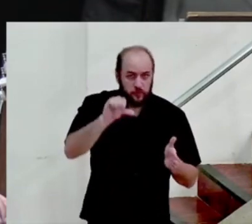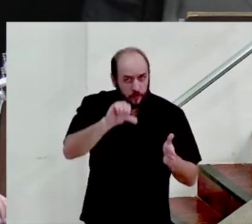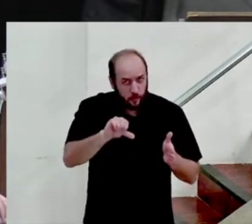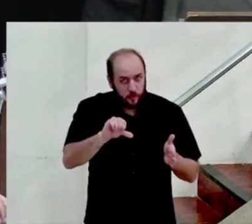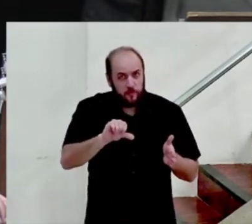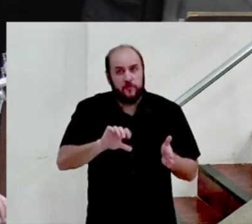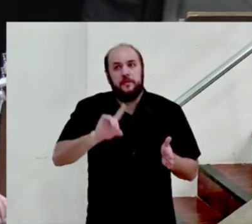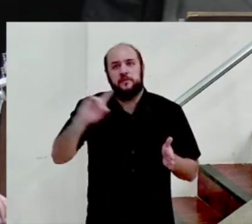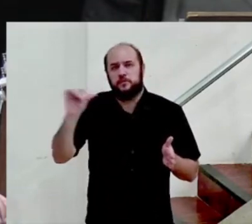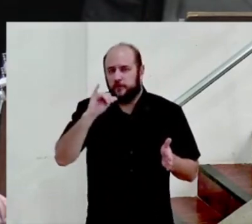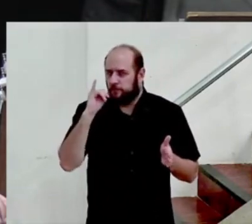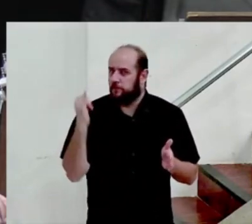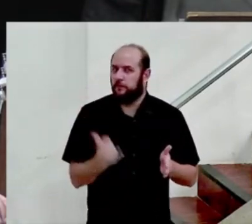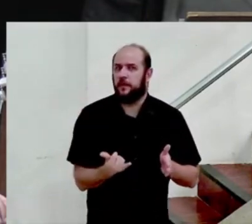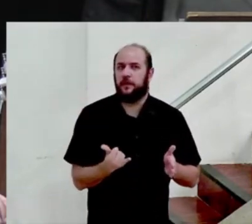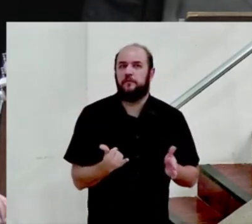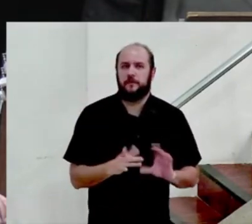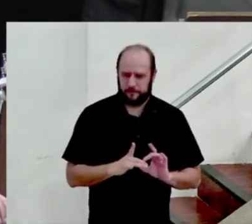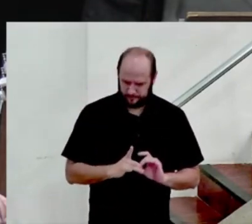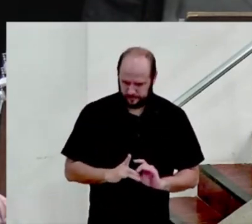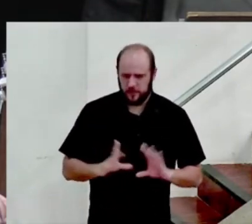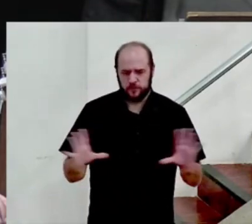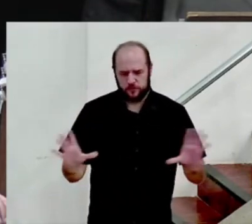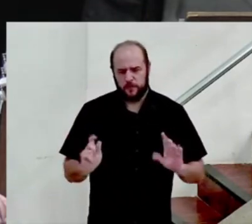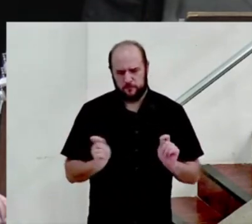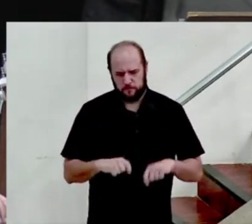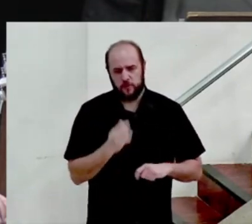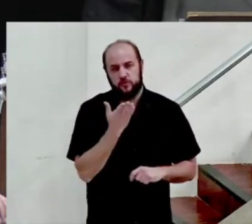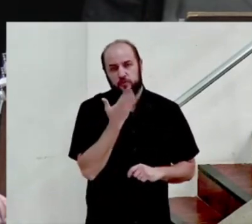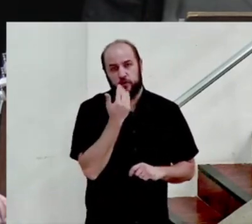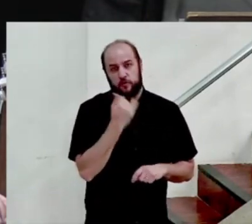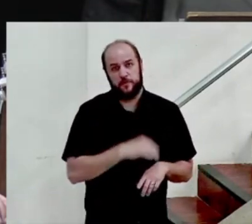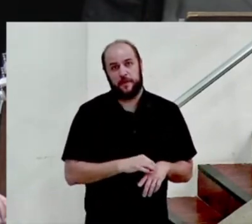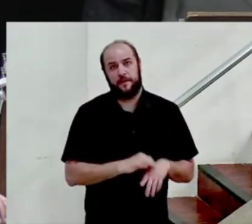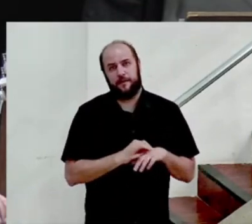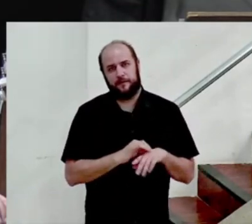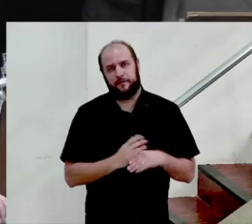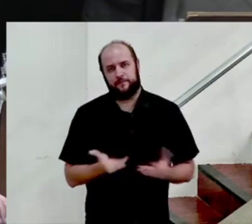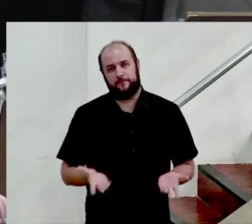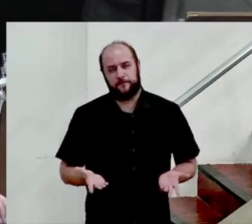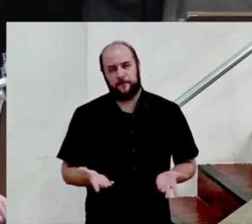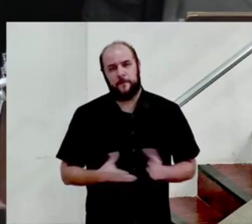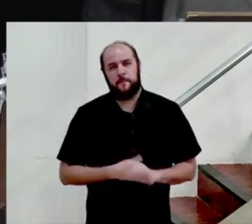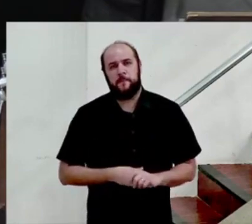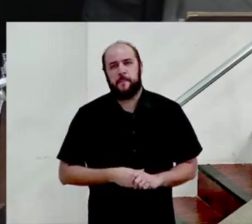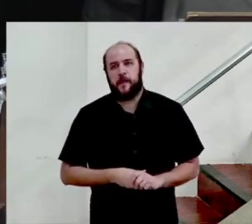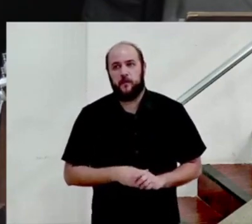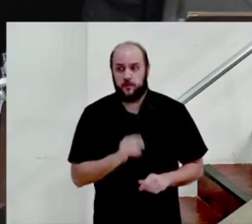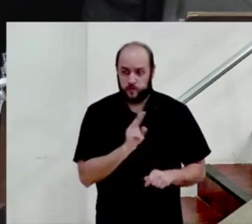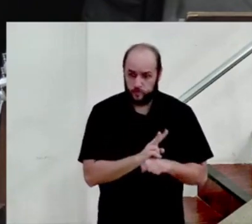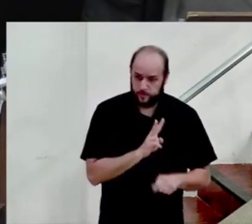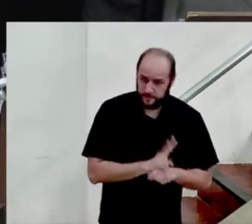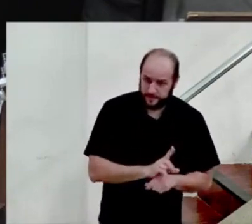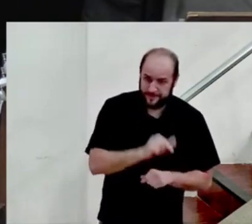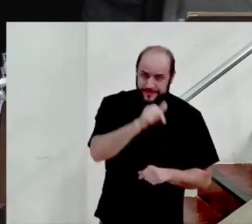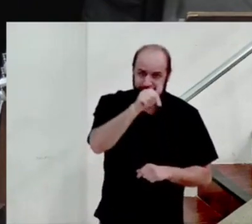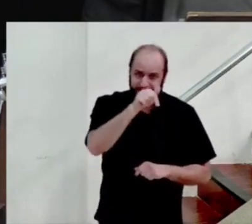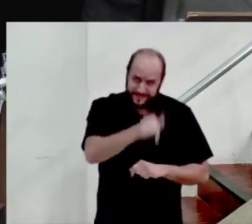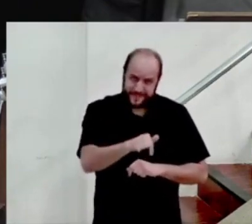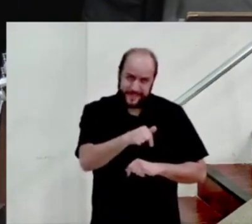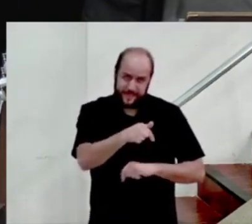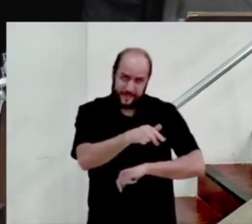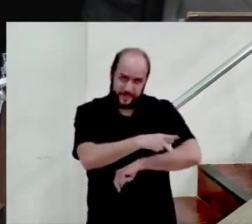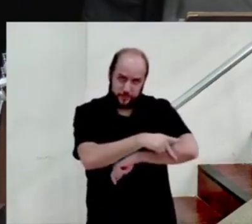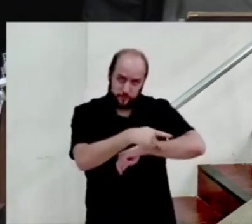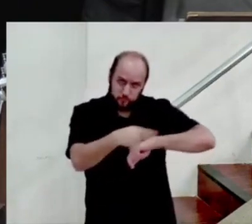então autorizar que o ser humano comesse carne. Então parte da preservação de 7 pares, de